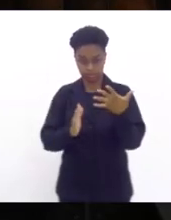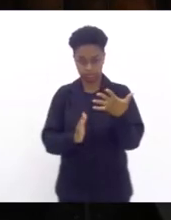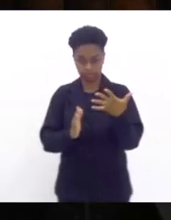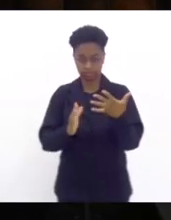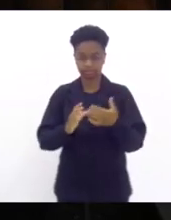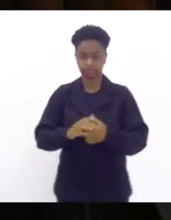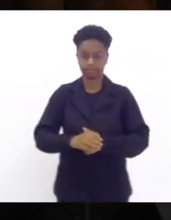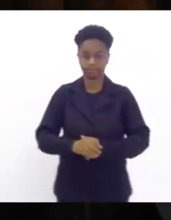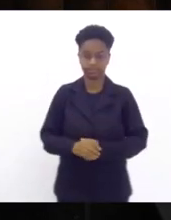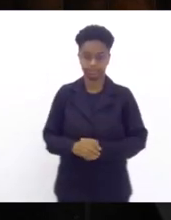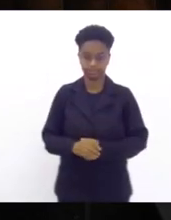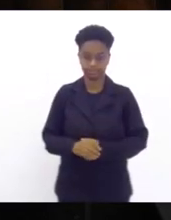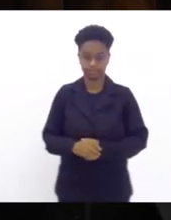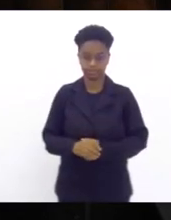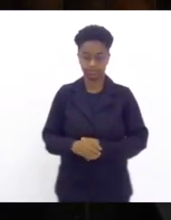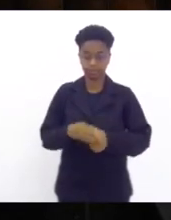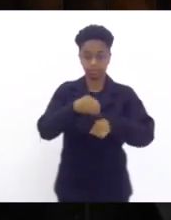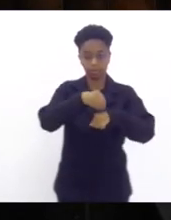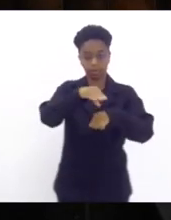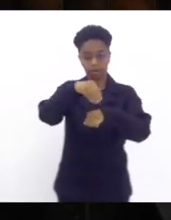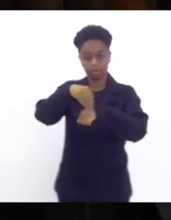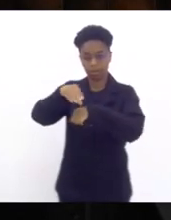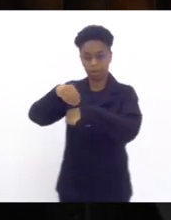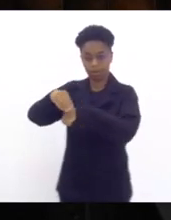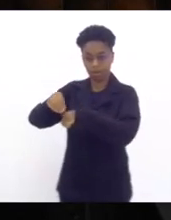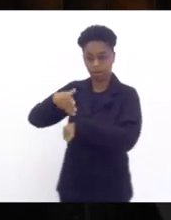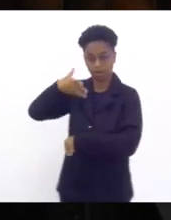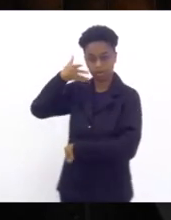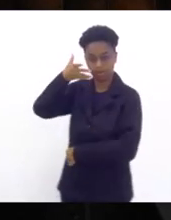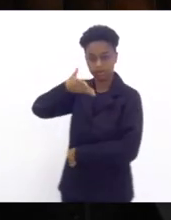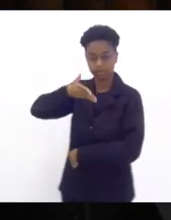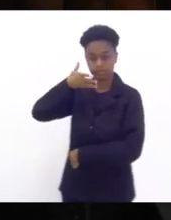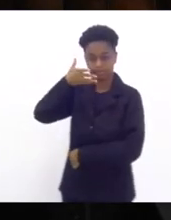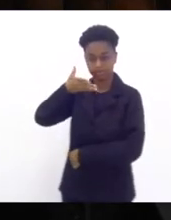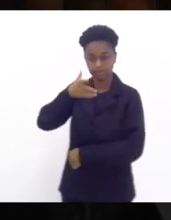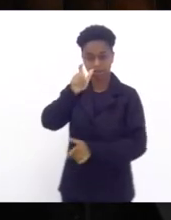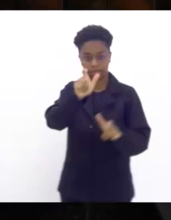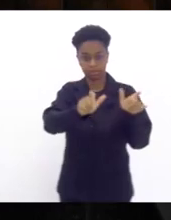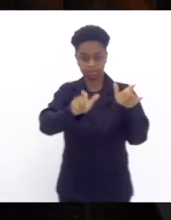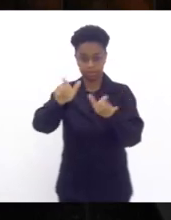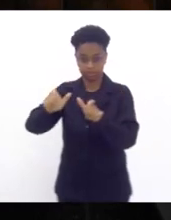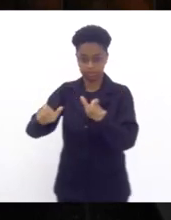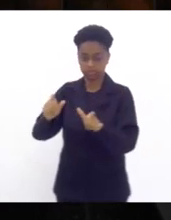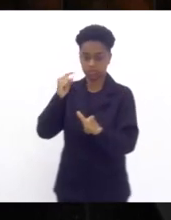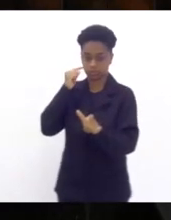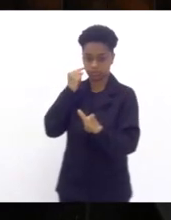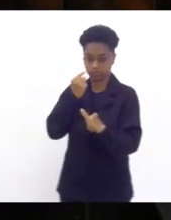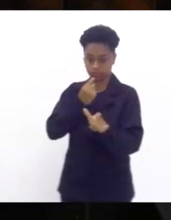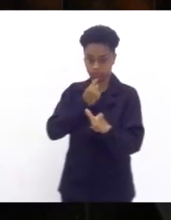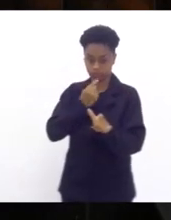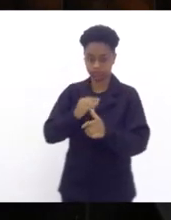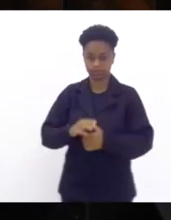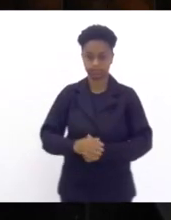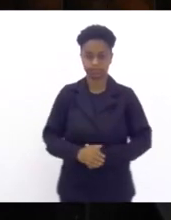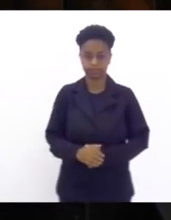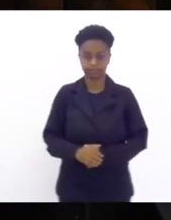de libras que leva a nossa voz aos deficientes auditivos